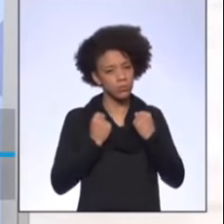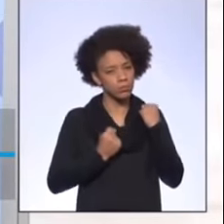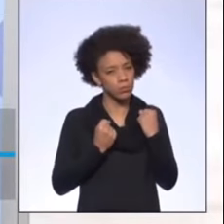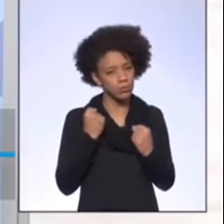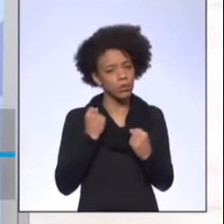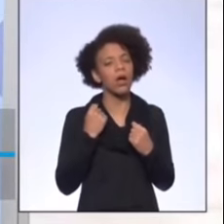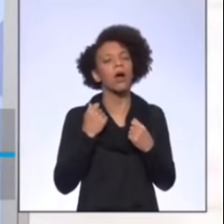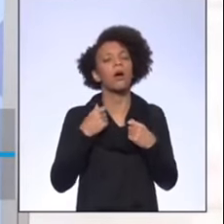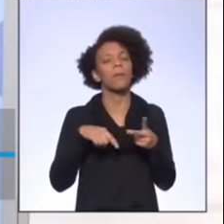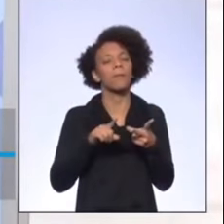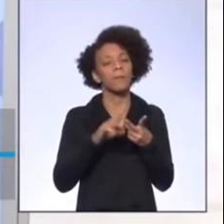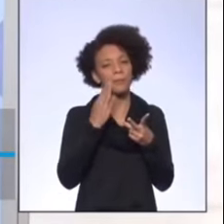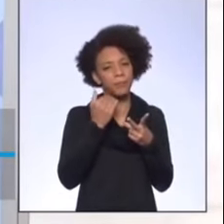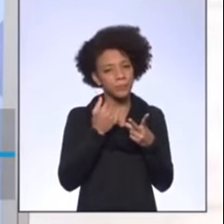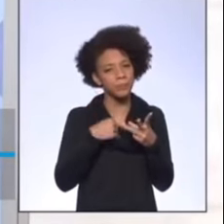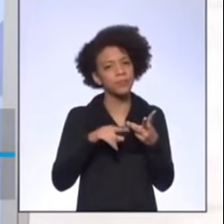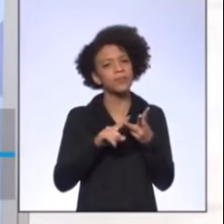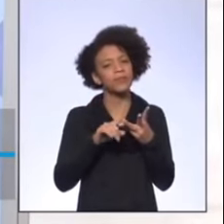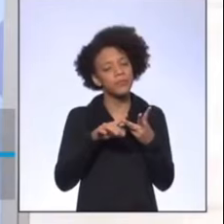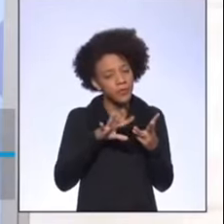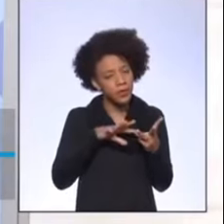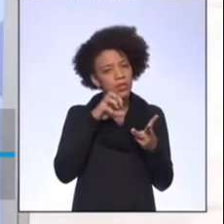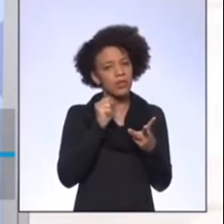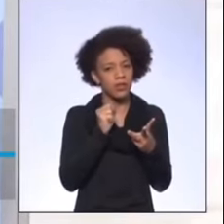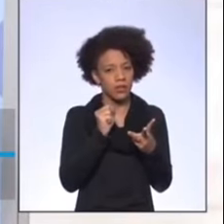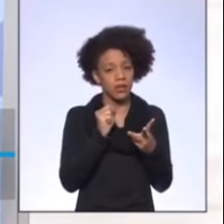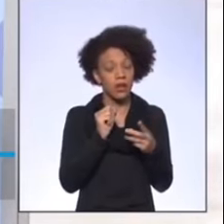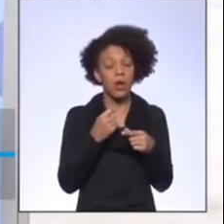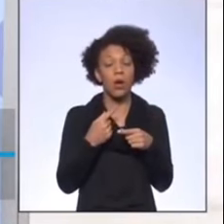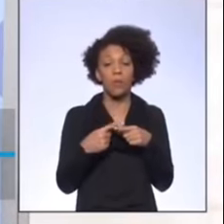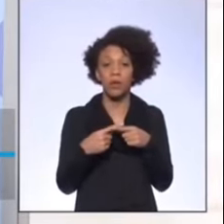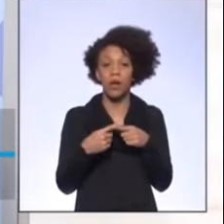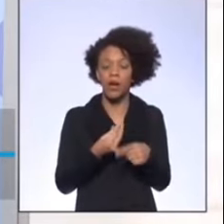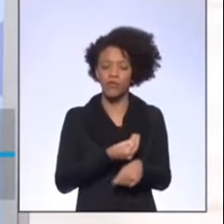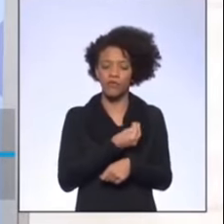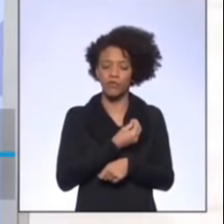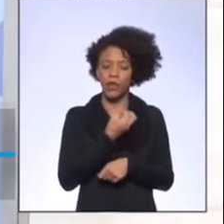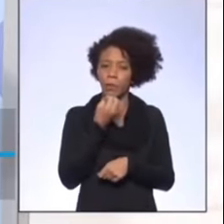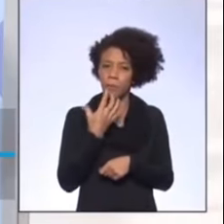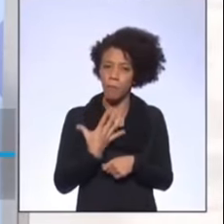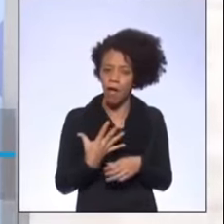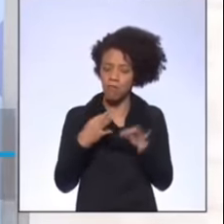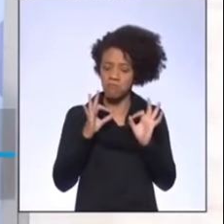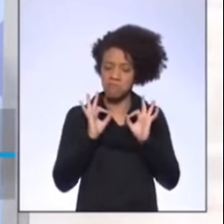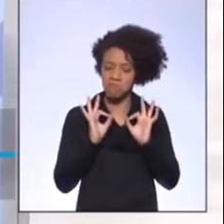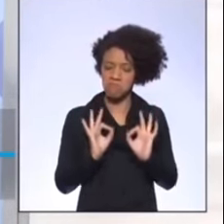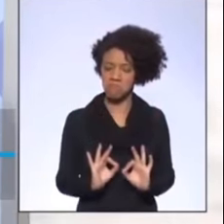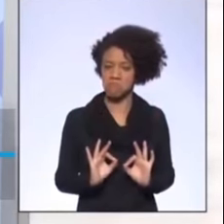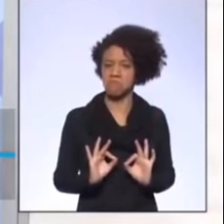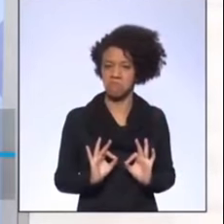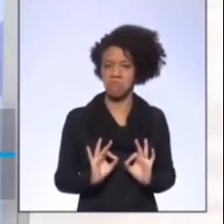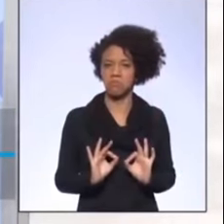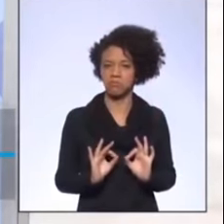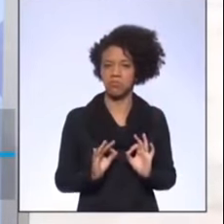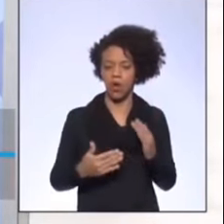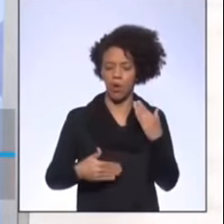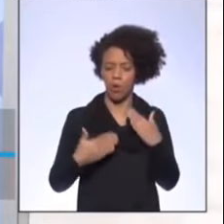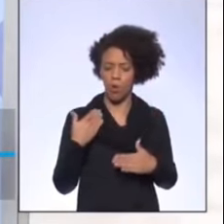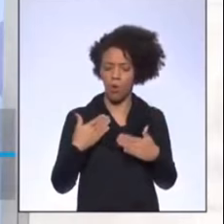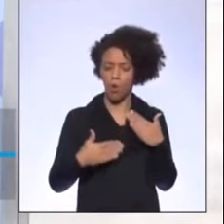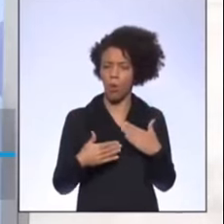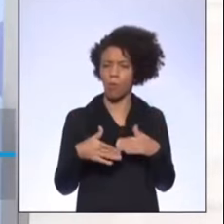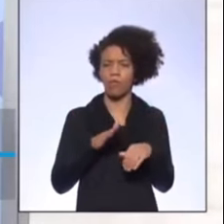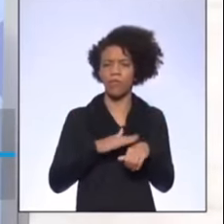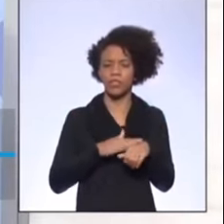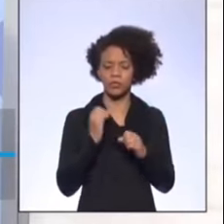que me alimentar e eu tenho que respirar, que aí eu vivo bem, eu mantenho meu sistema, ó, funcionando. O corpo humano foi